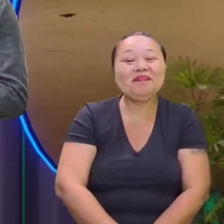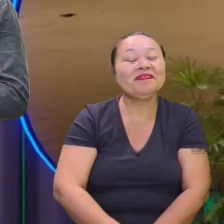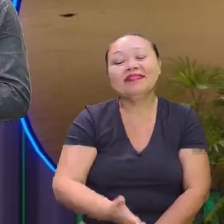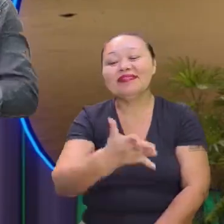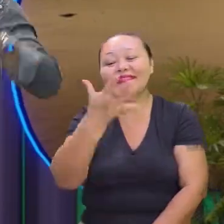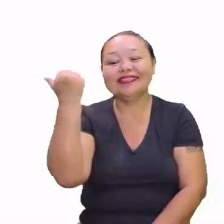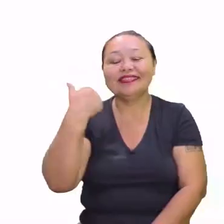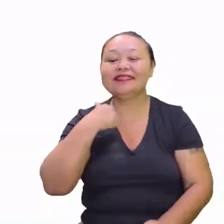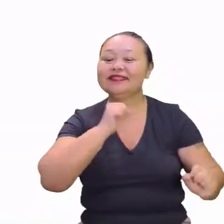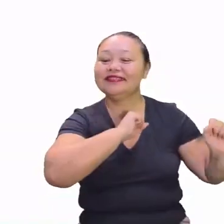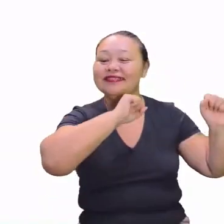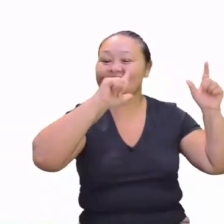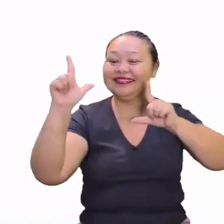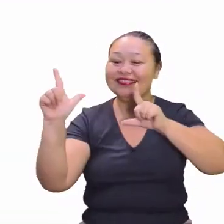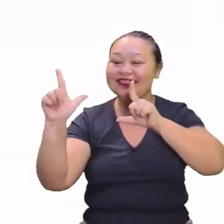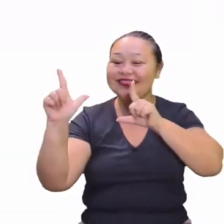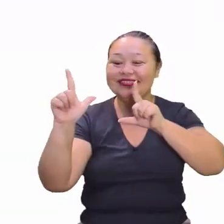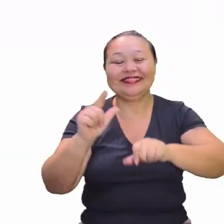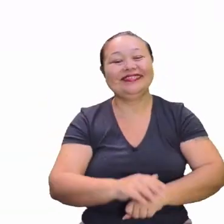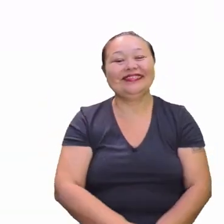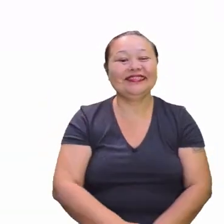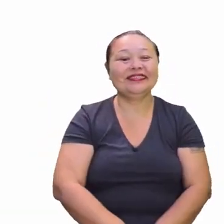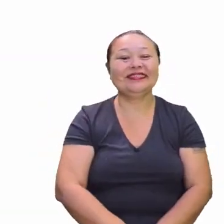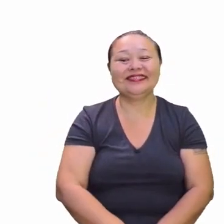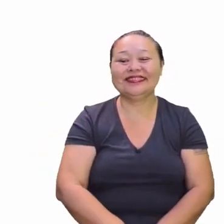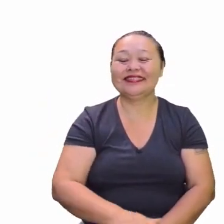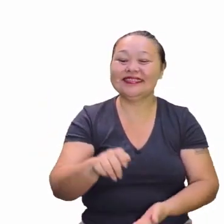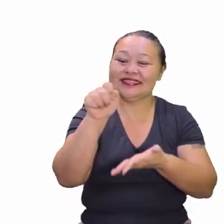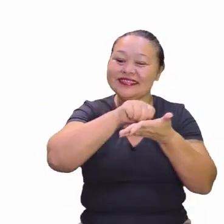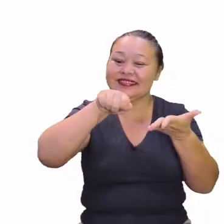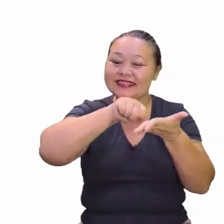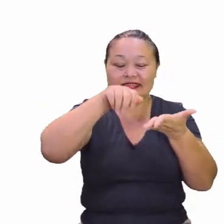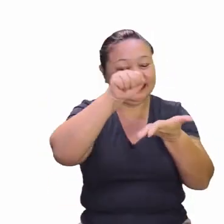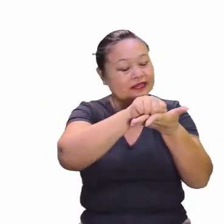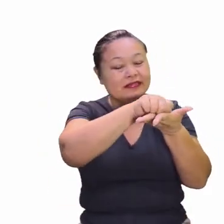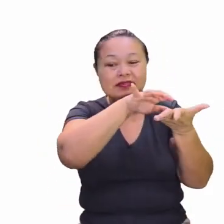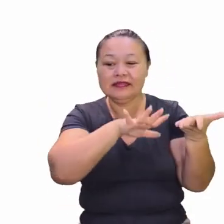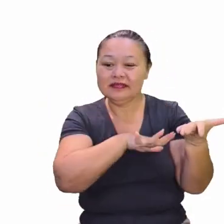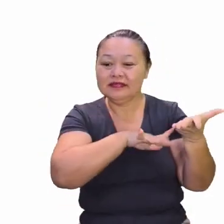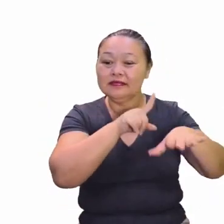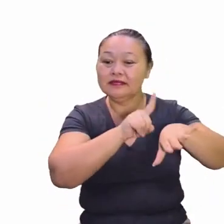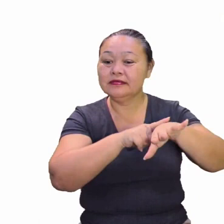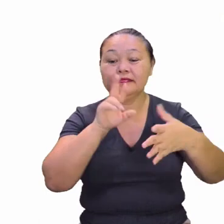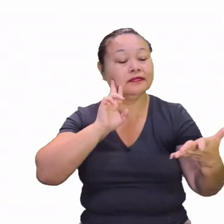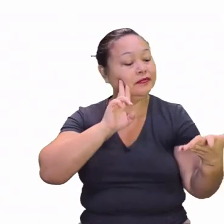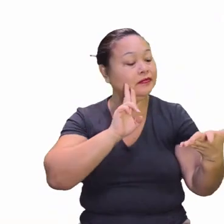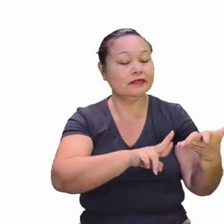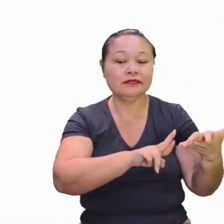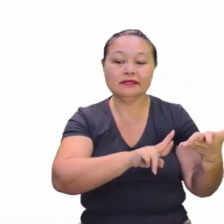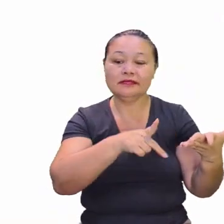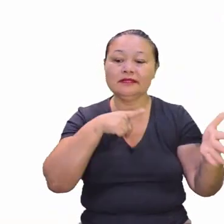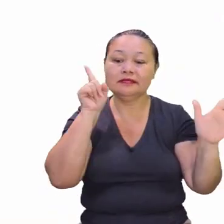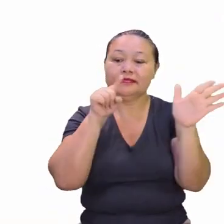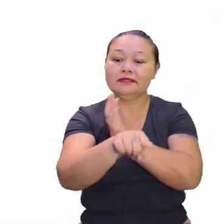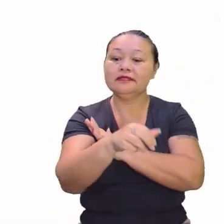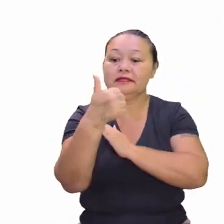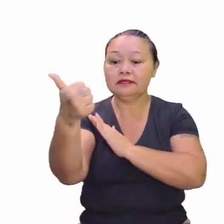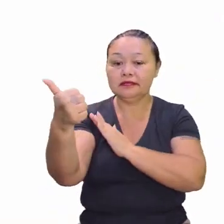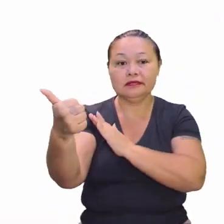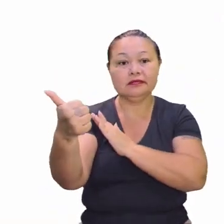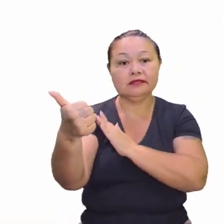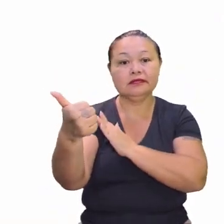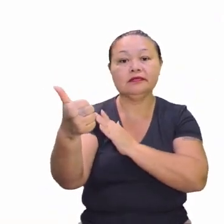Beleza. Então vamos lá na tela. Vamos lá na tela. A correção da atividade. Momento da resolução. Questão